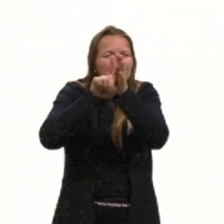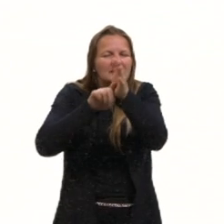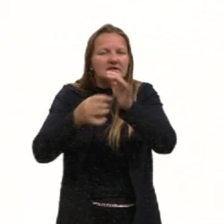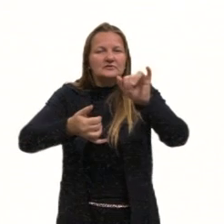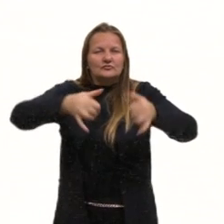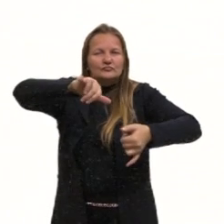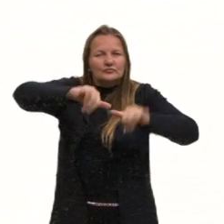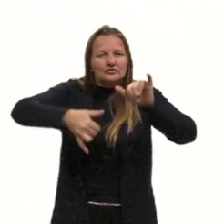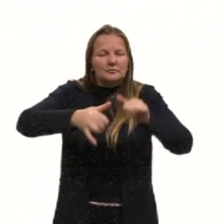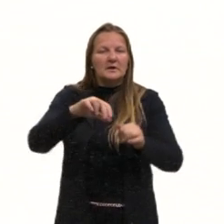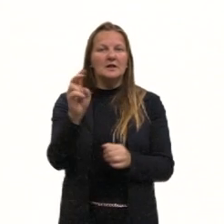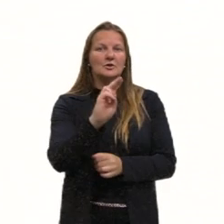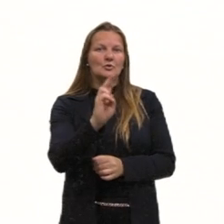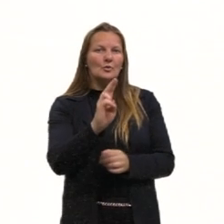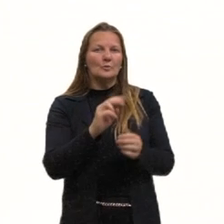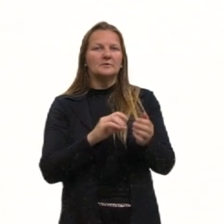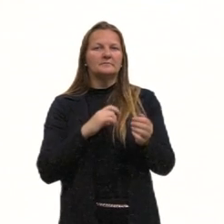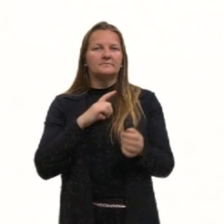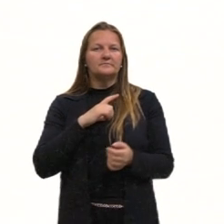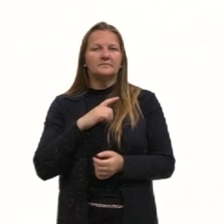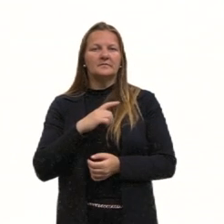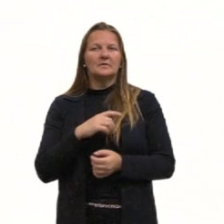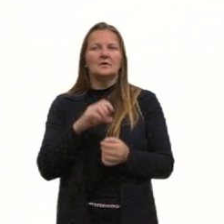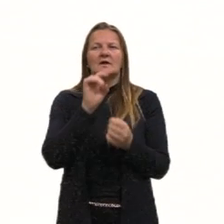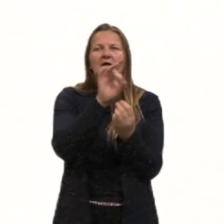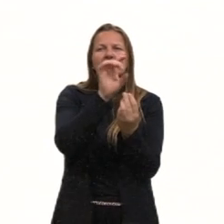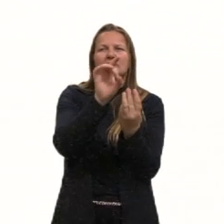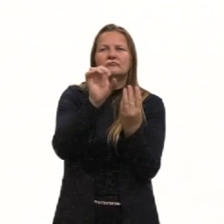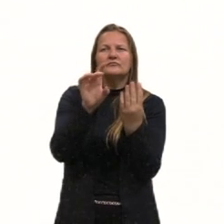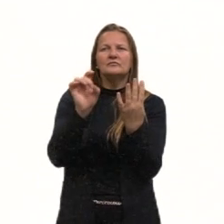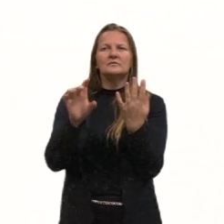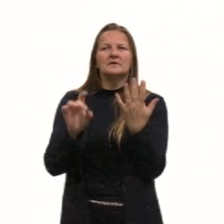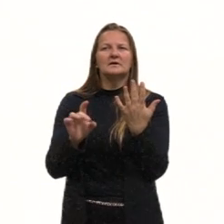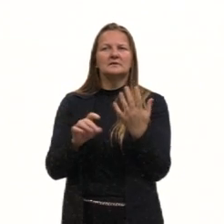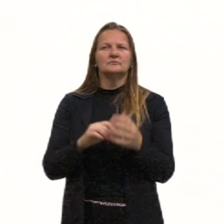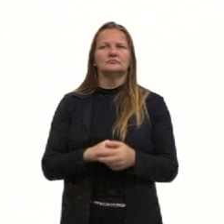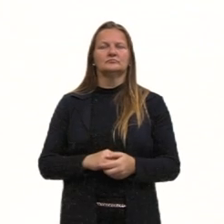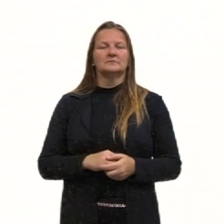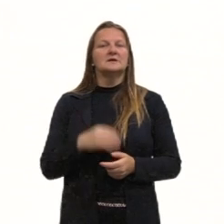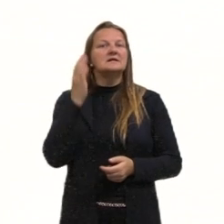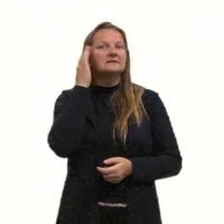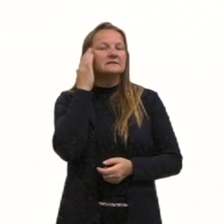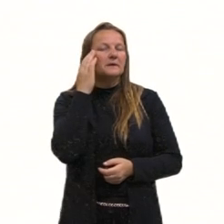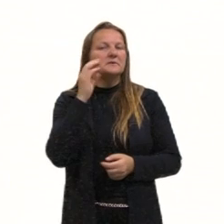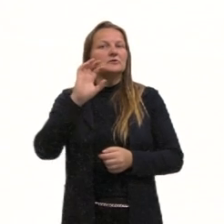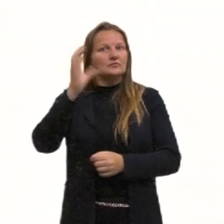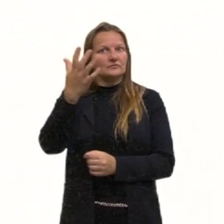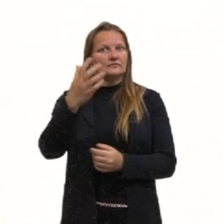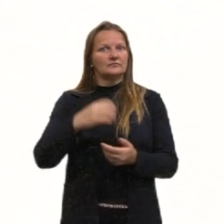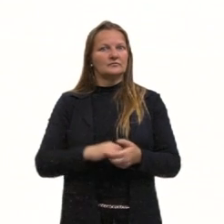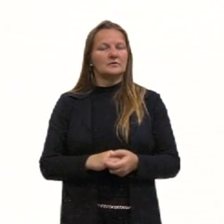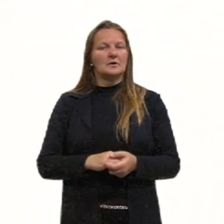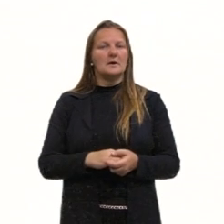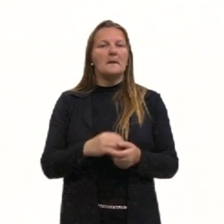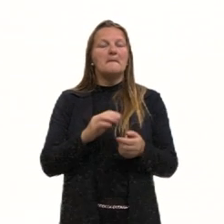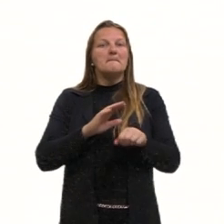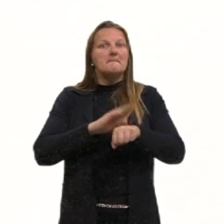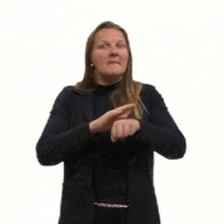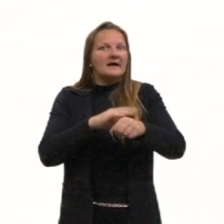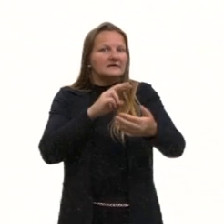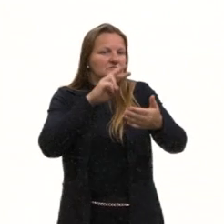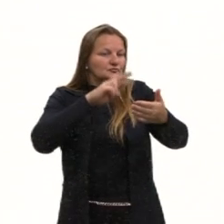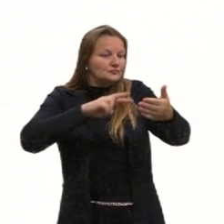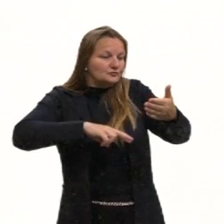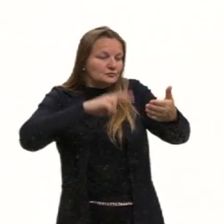né o nome das análises sabendo o que que é cada análise interpretando cada análise a gente consegue resolver então é muito mais de interpretação e